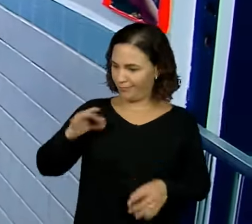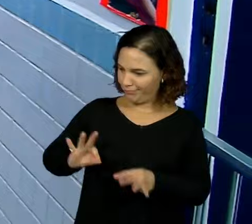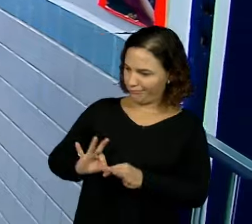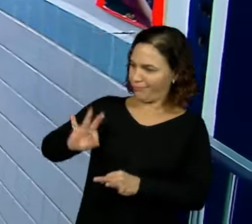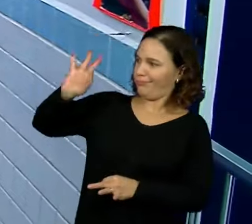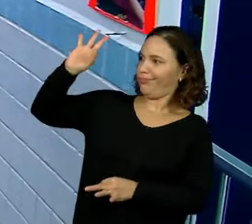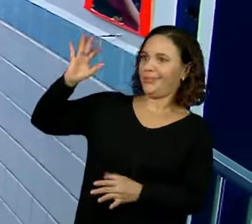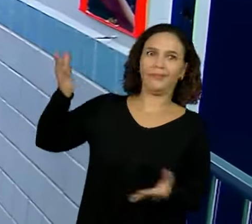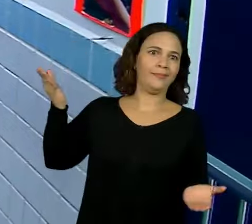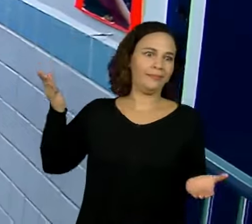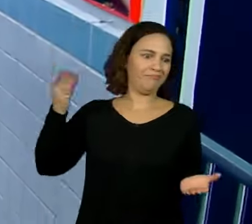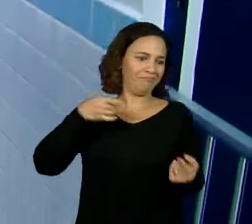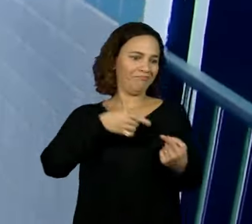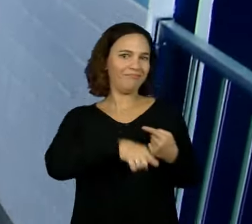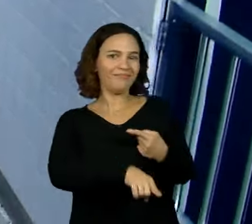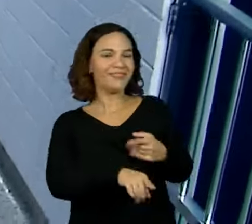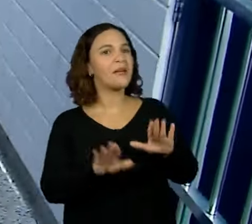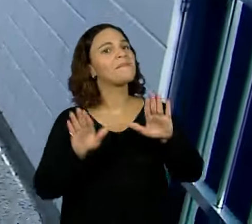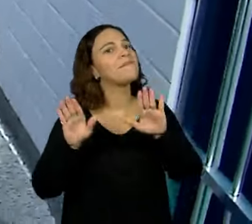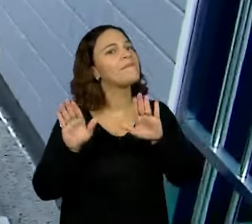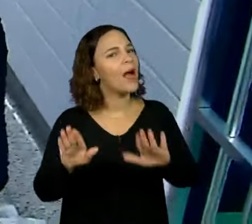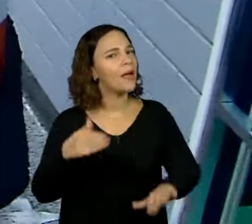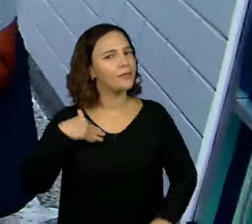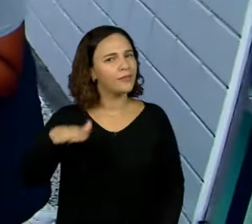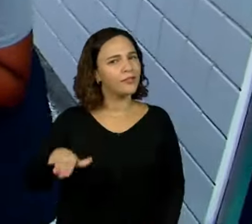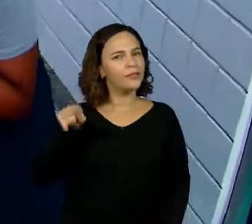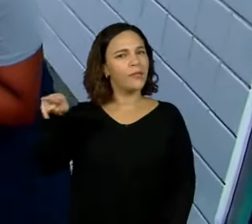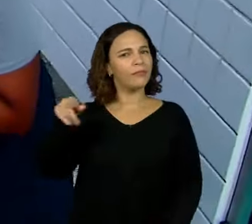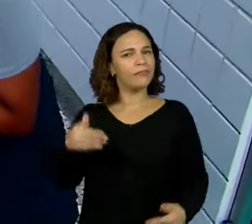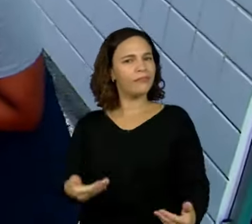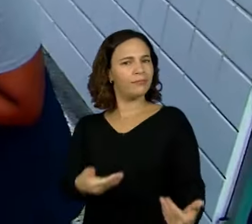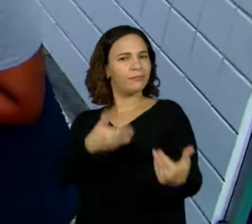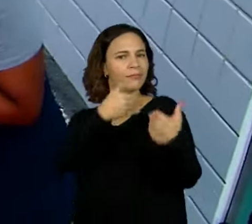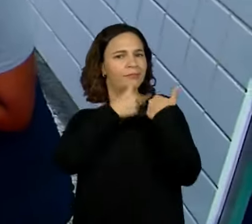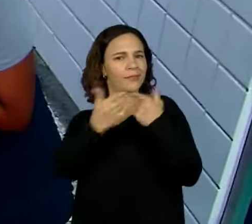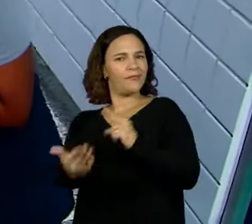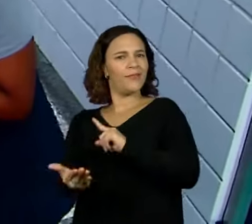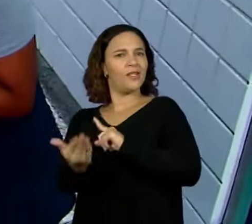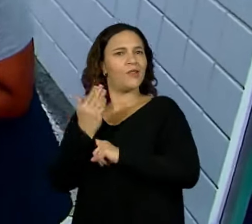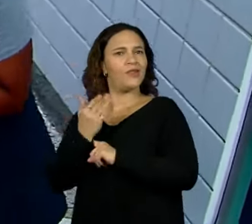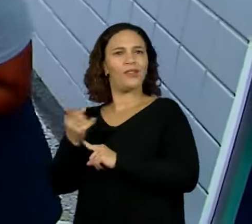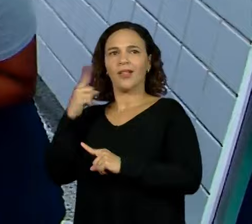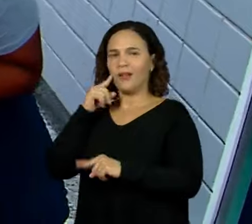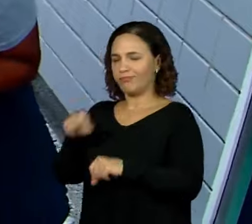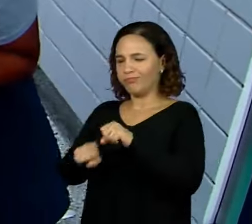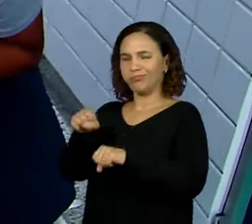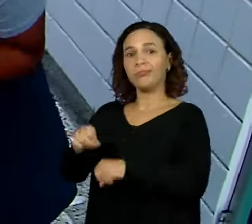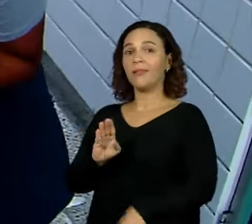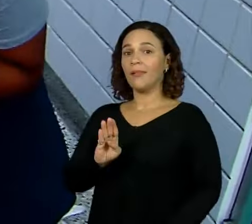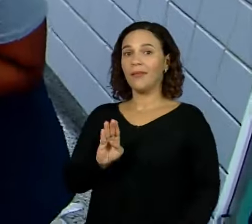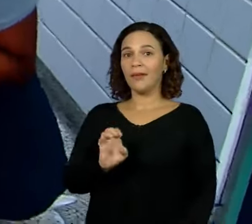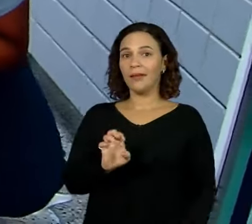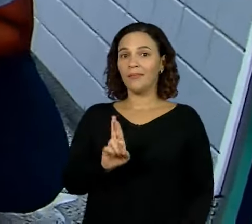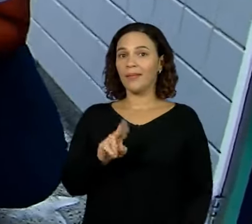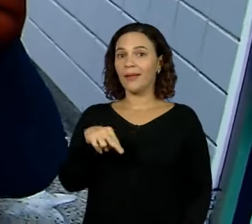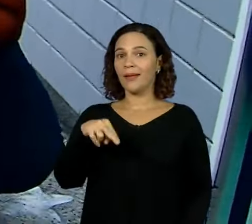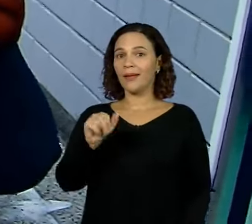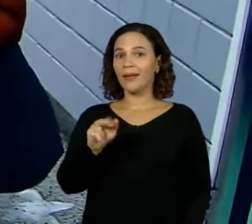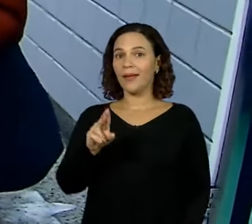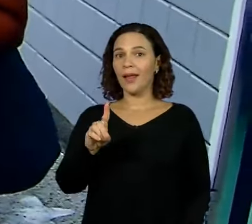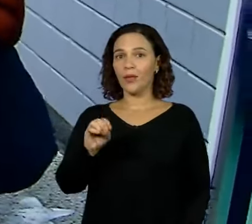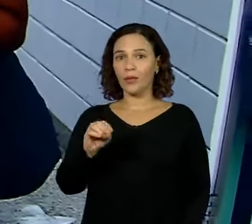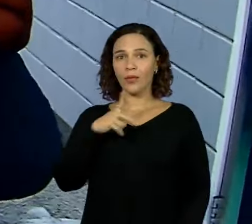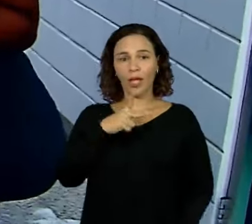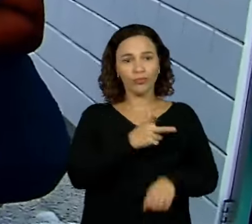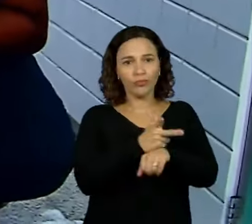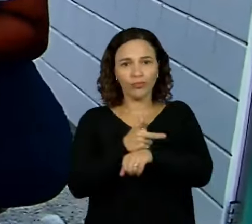né? Mas... calma, que a gente chamou o nosso correspondente do Tico Tico aqui. Bernardo vai levar a nossa câmera para vocês